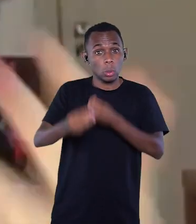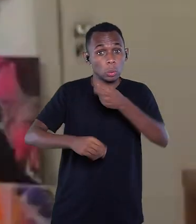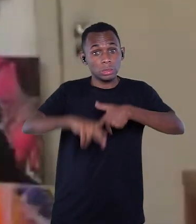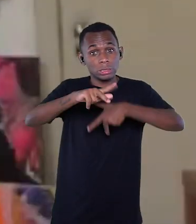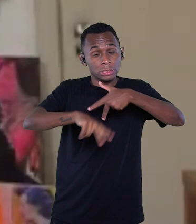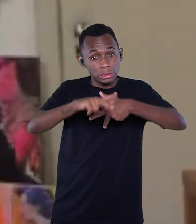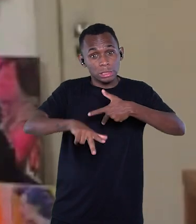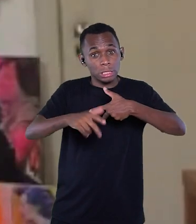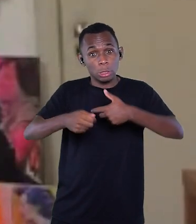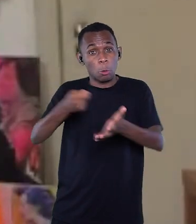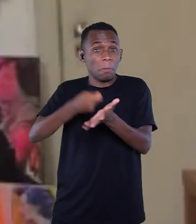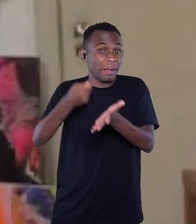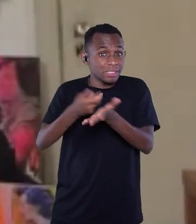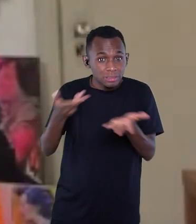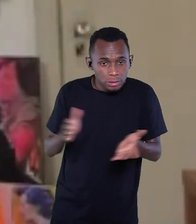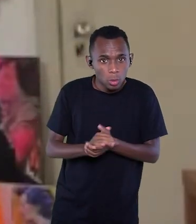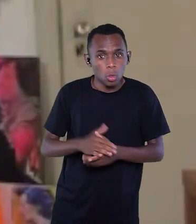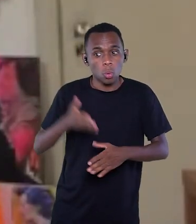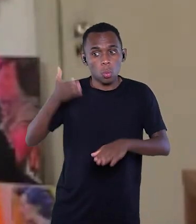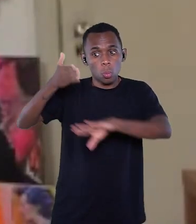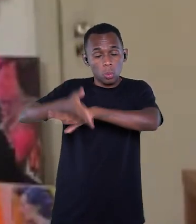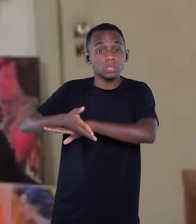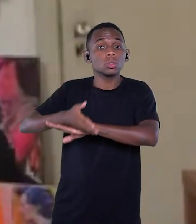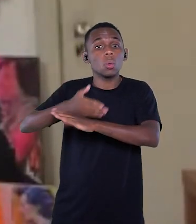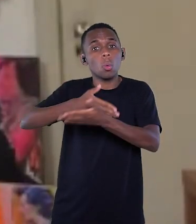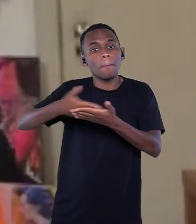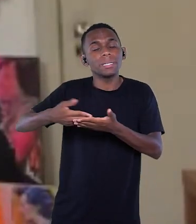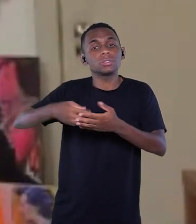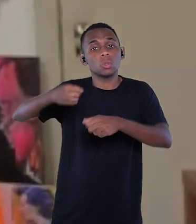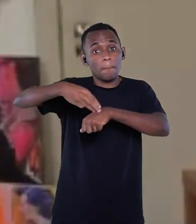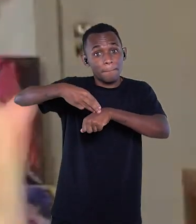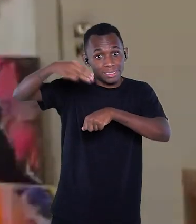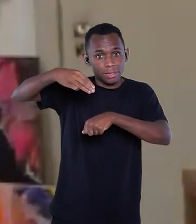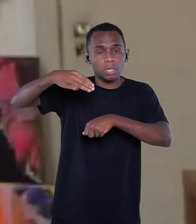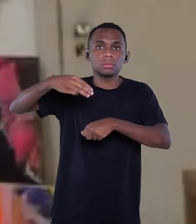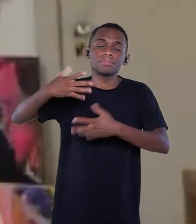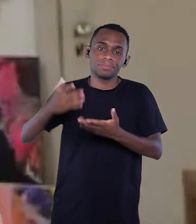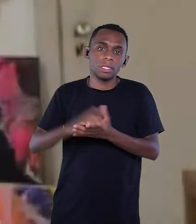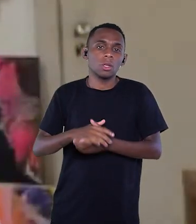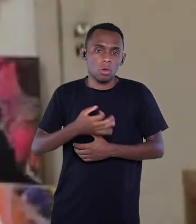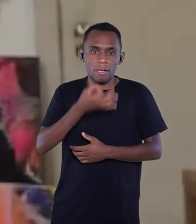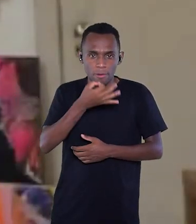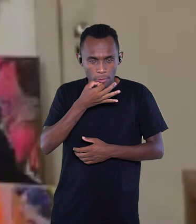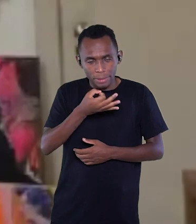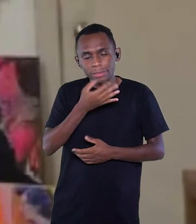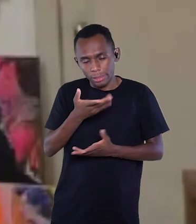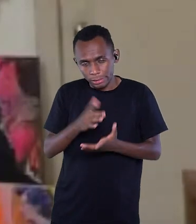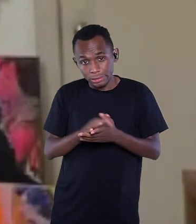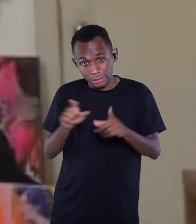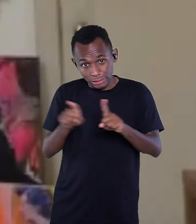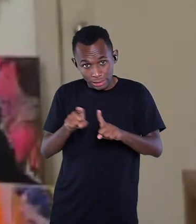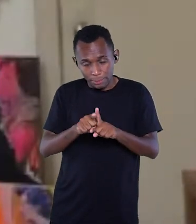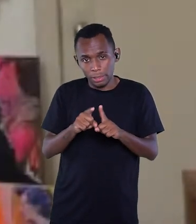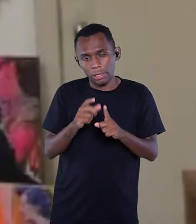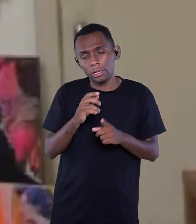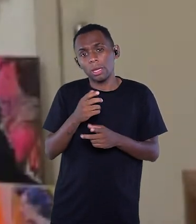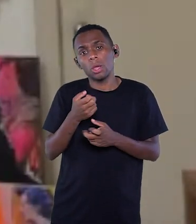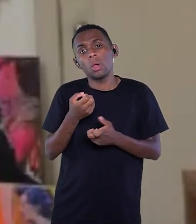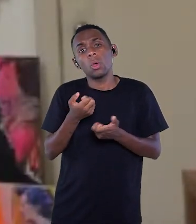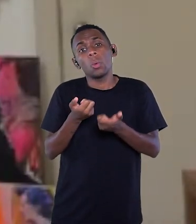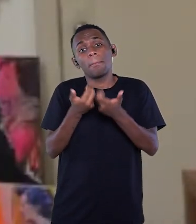eu entro no mestrado, assim, eu ia até comentar sobre isso que você disse, de não ser uma coisa